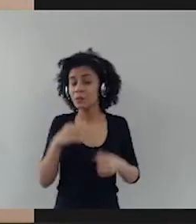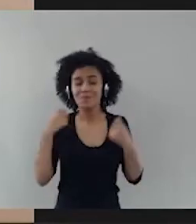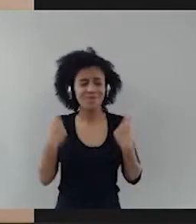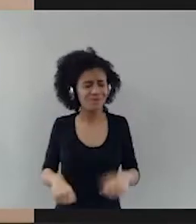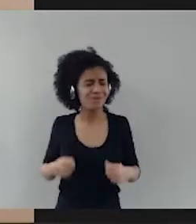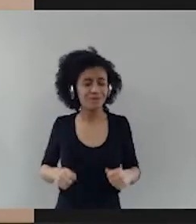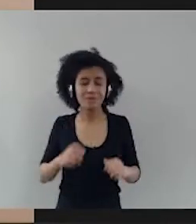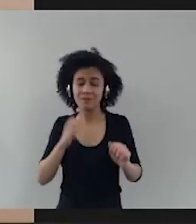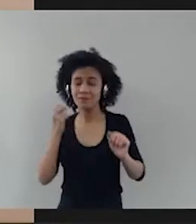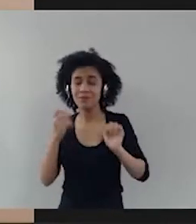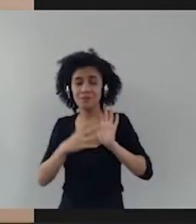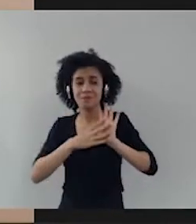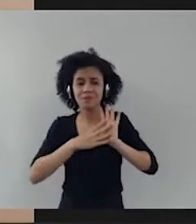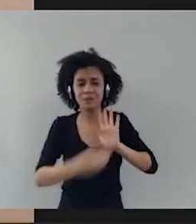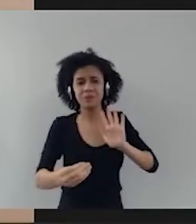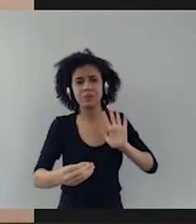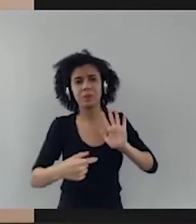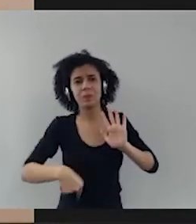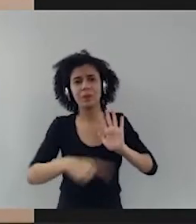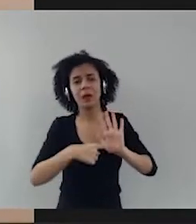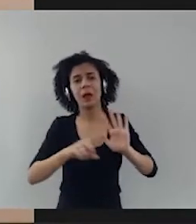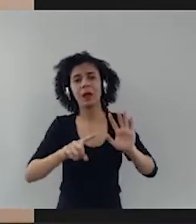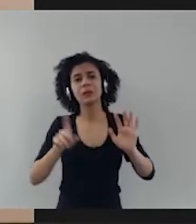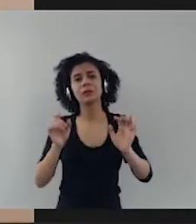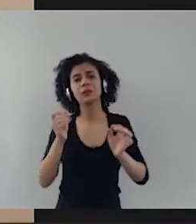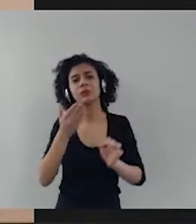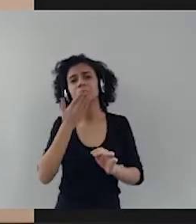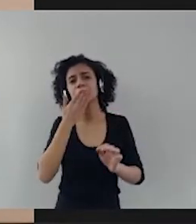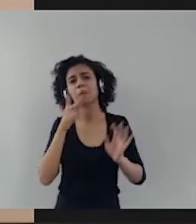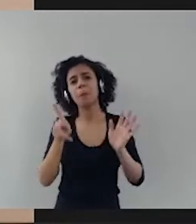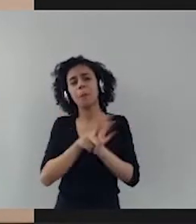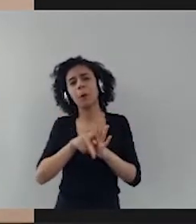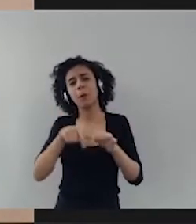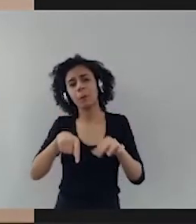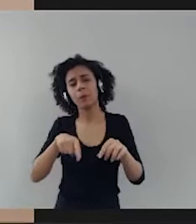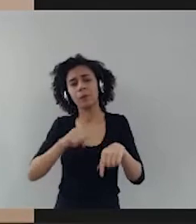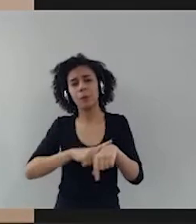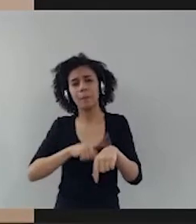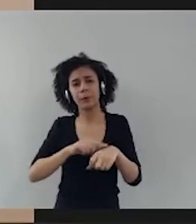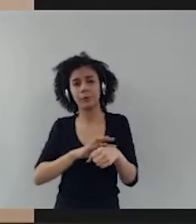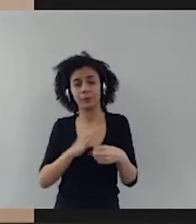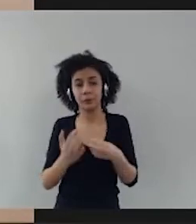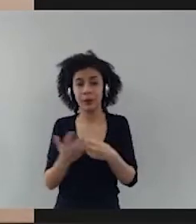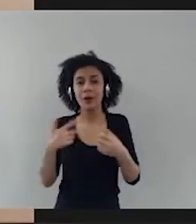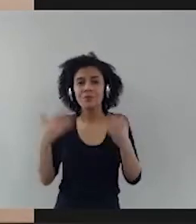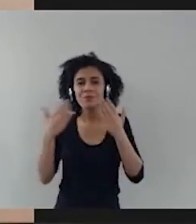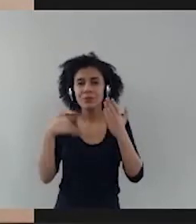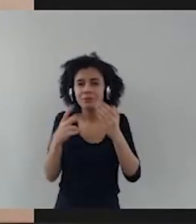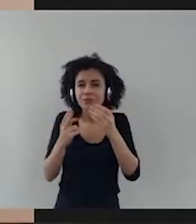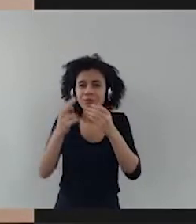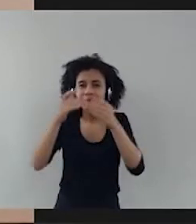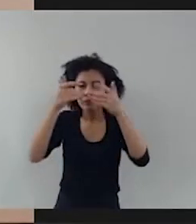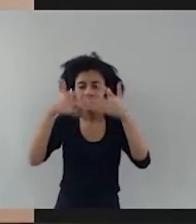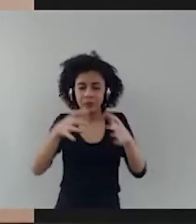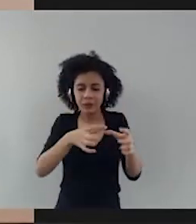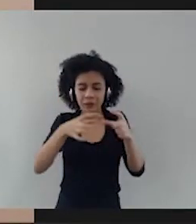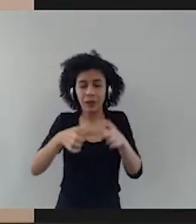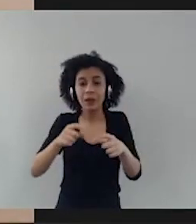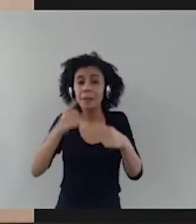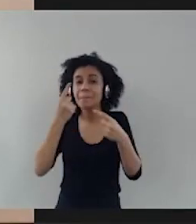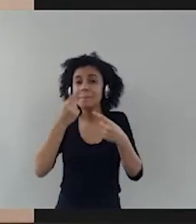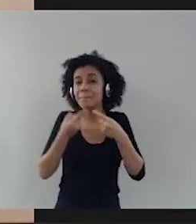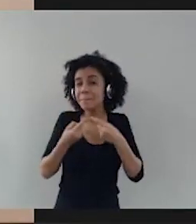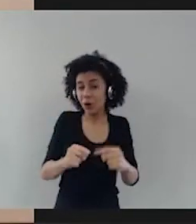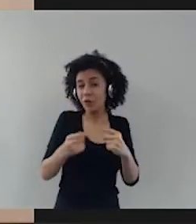papel exemplar nesse tipo de enfrentamento. E o corte que eu vou fazer, e a primeira provocação que eu vou trazer